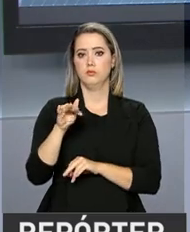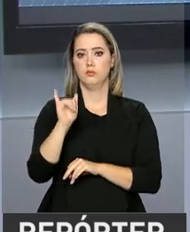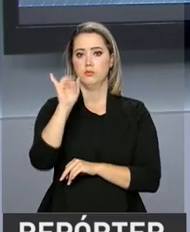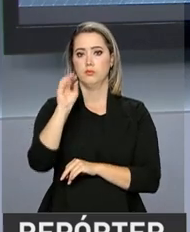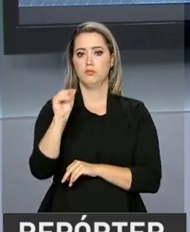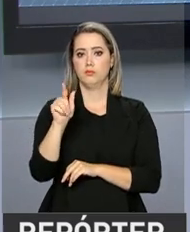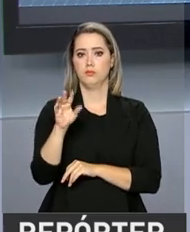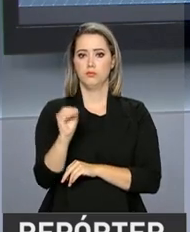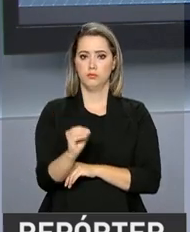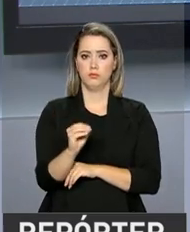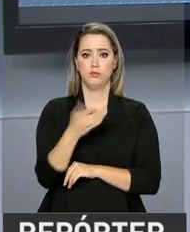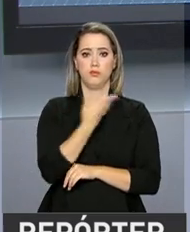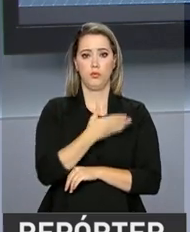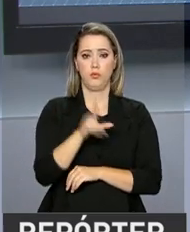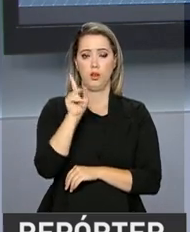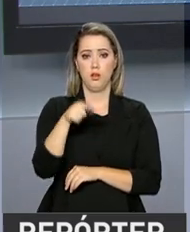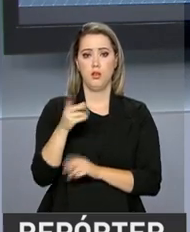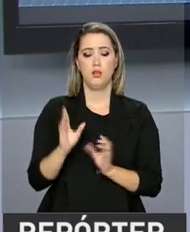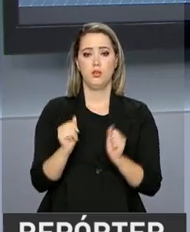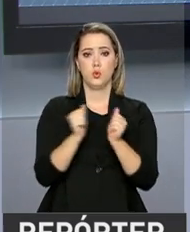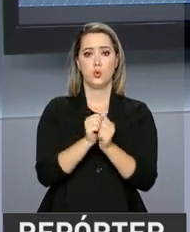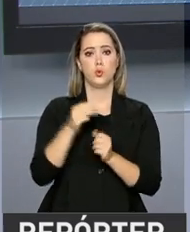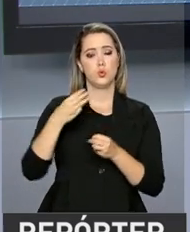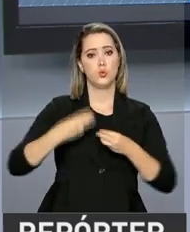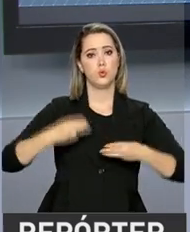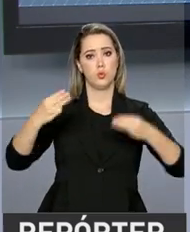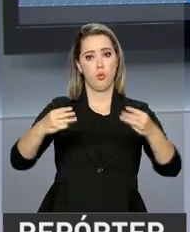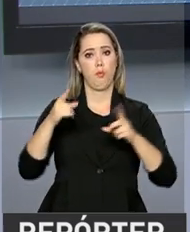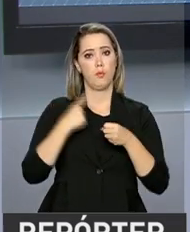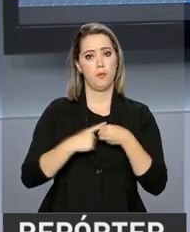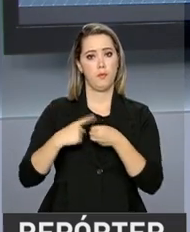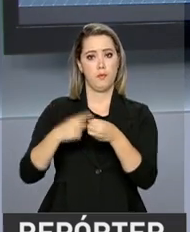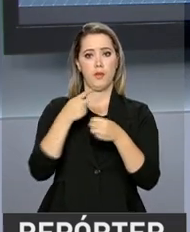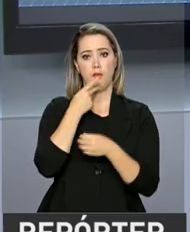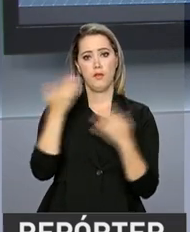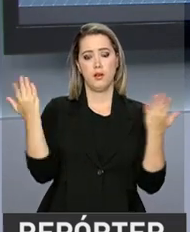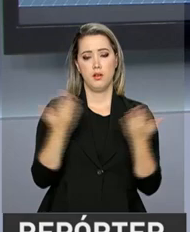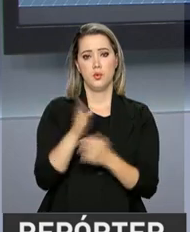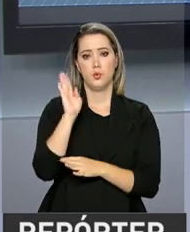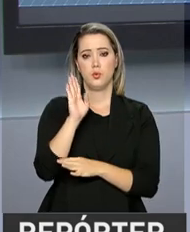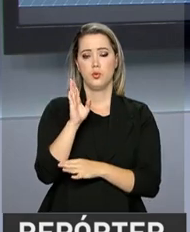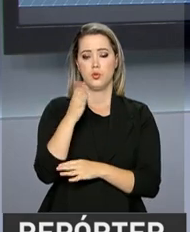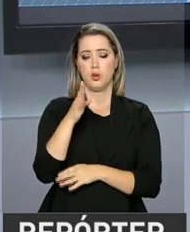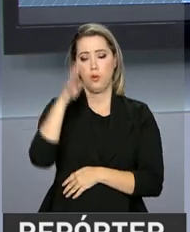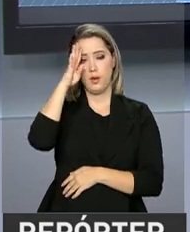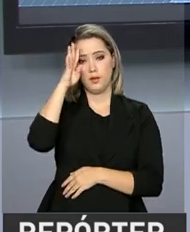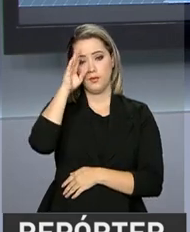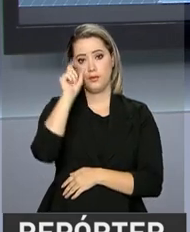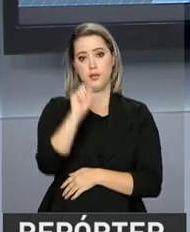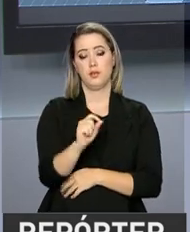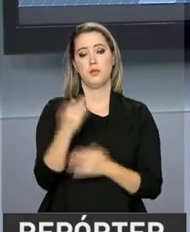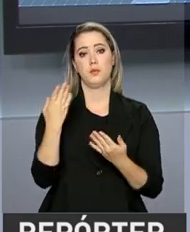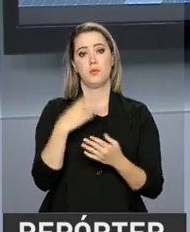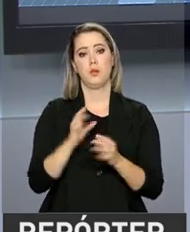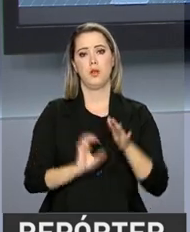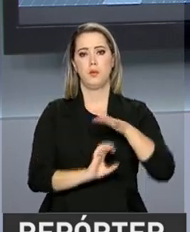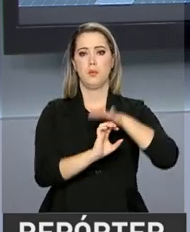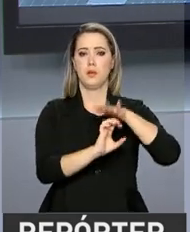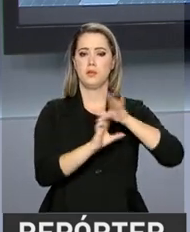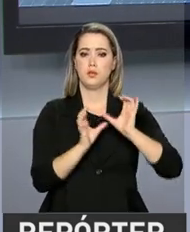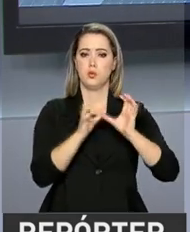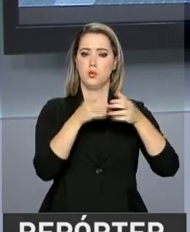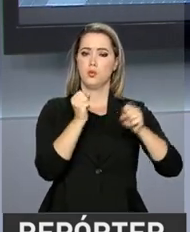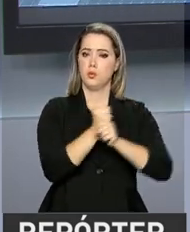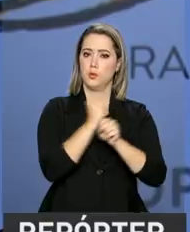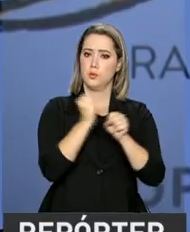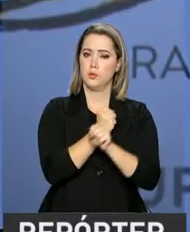Planejamento, Diogo Oliveira. Ele e o ministro das Cidades, Bruno Araújo, falaram nesta quarta-feira a empresários do setor da construção civil.